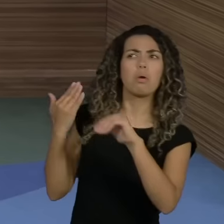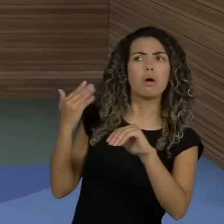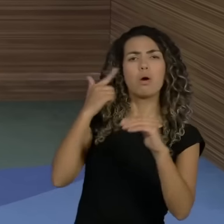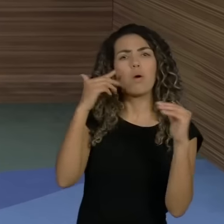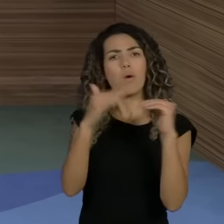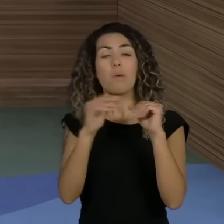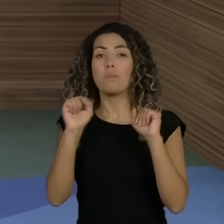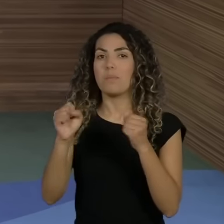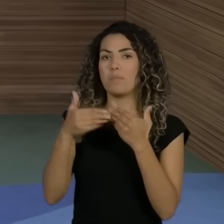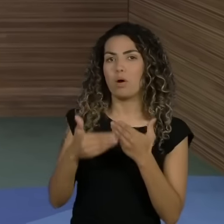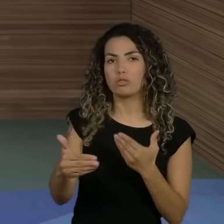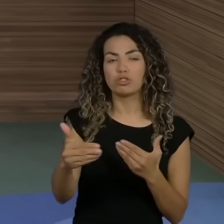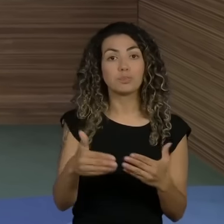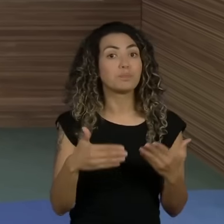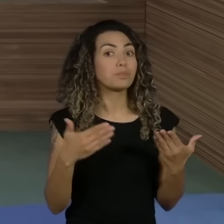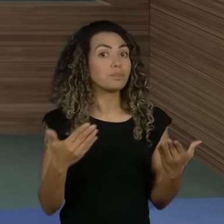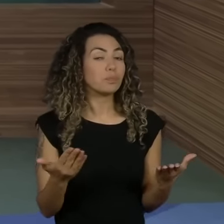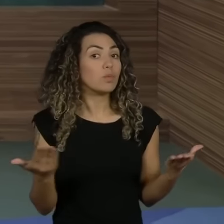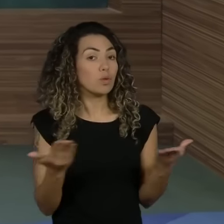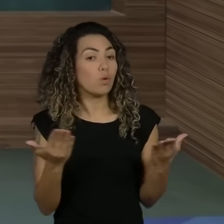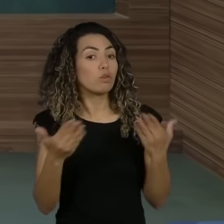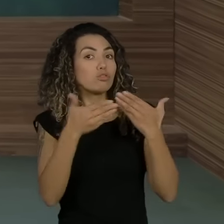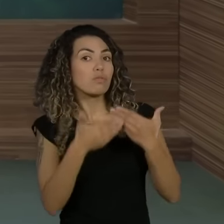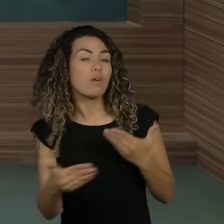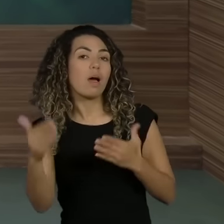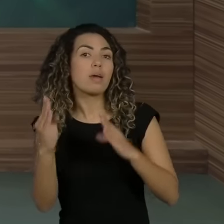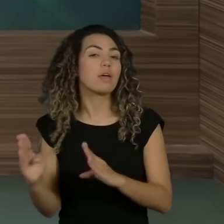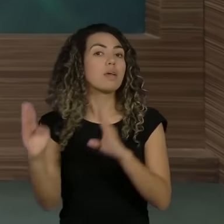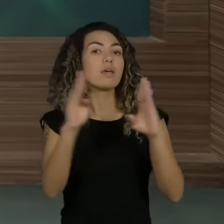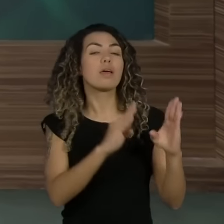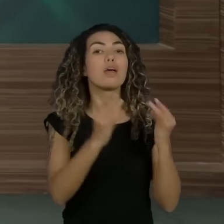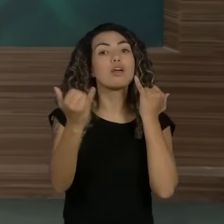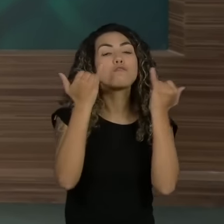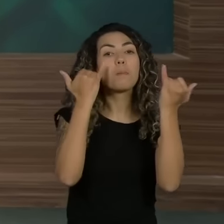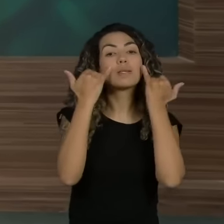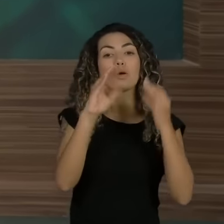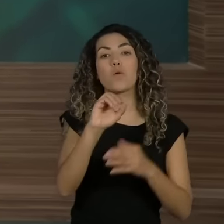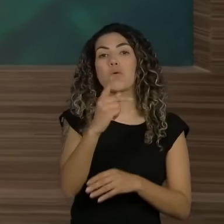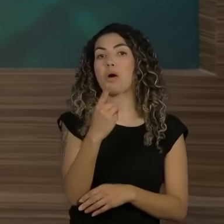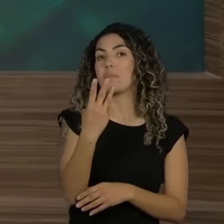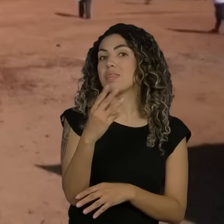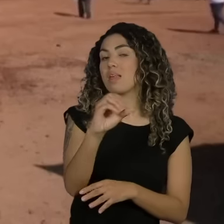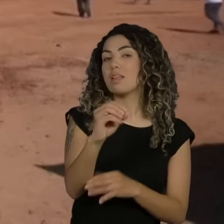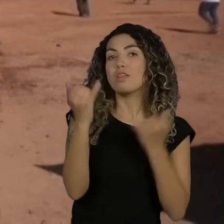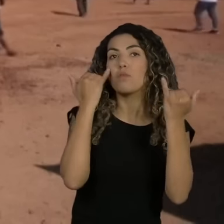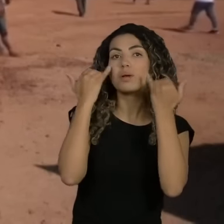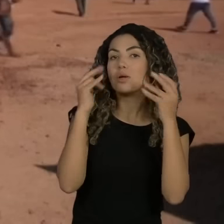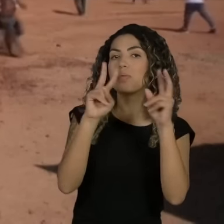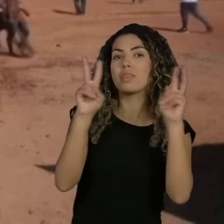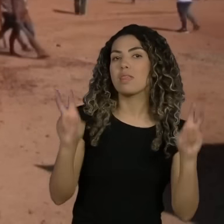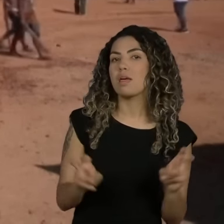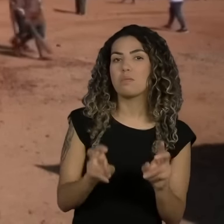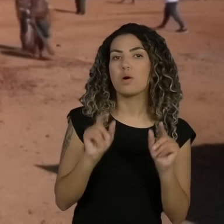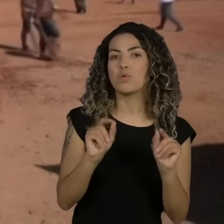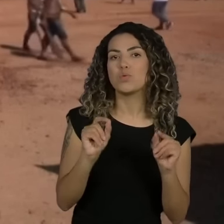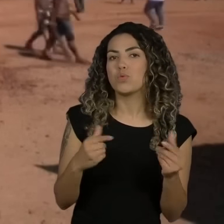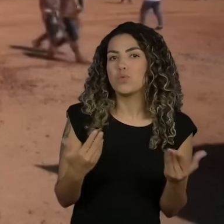negociação. Você vai ver logo mais aqui no Repórter Eco especial da COP30.